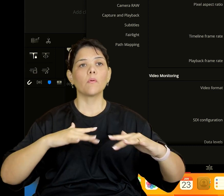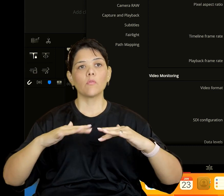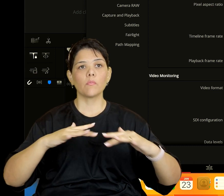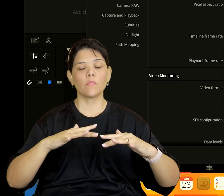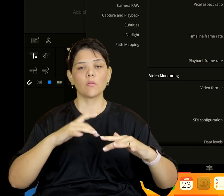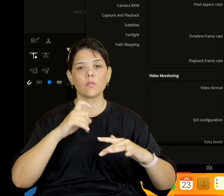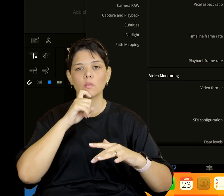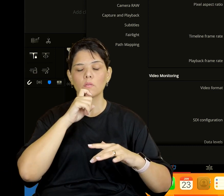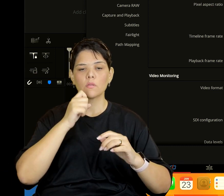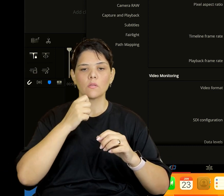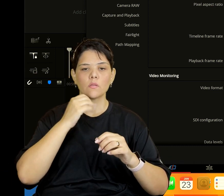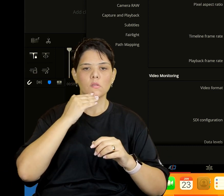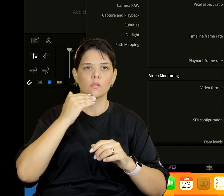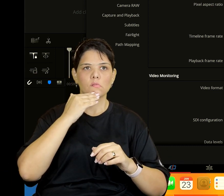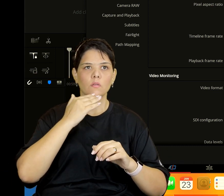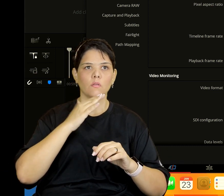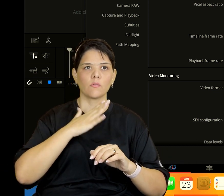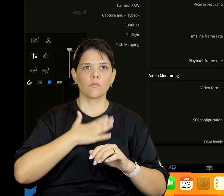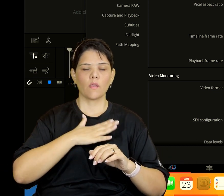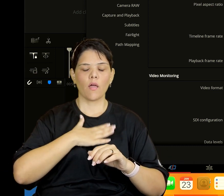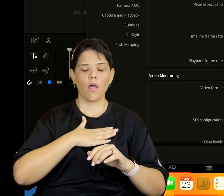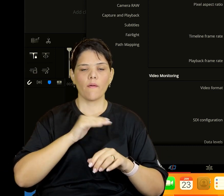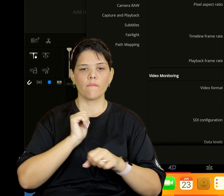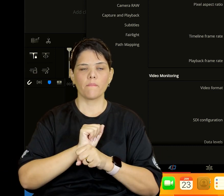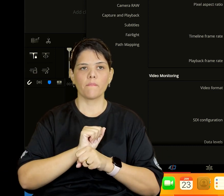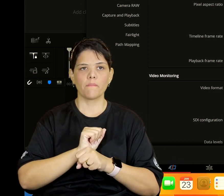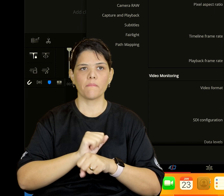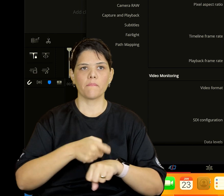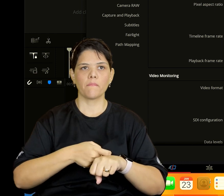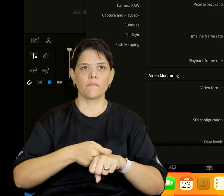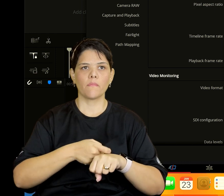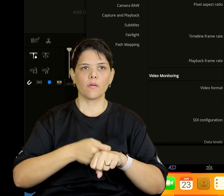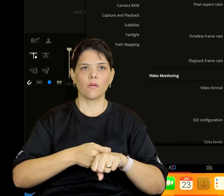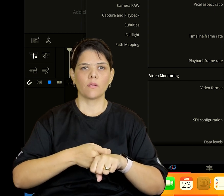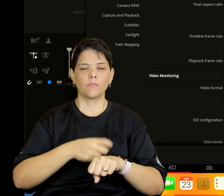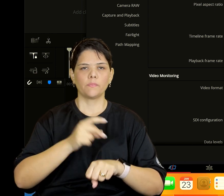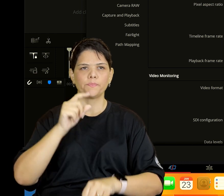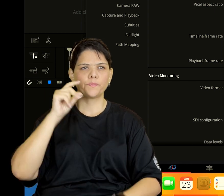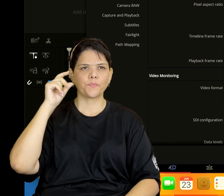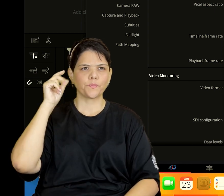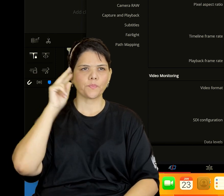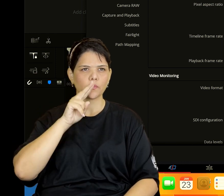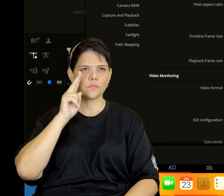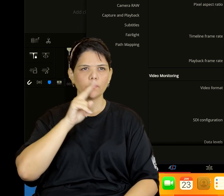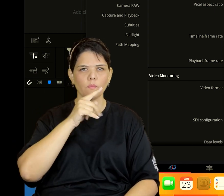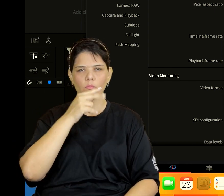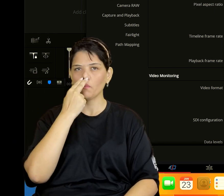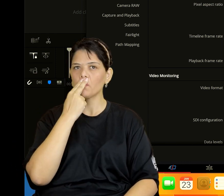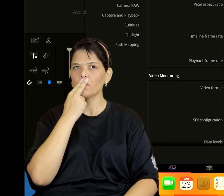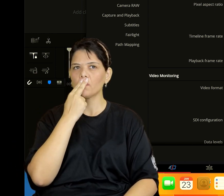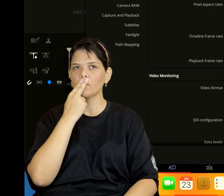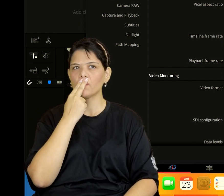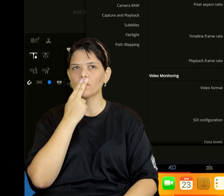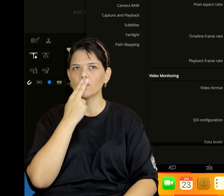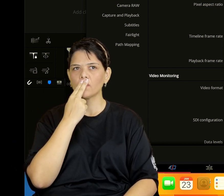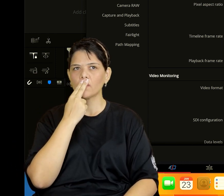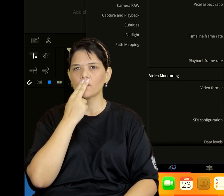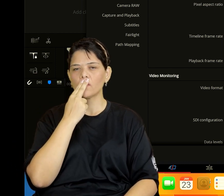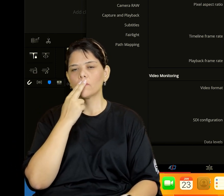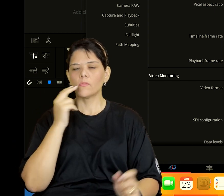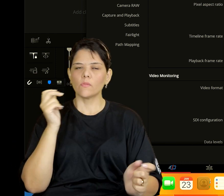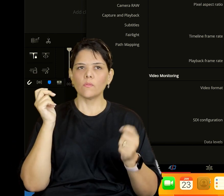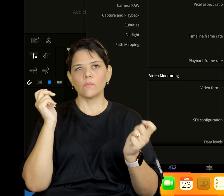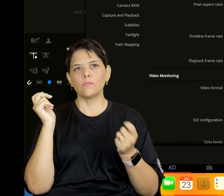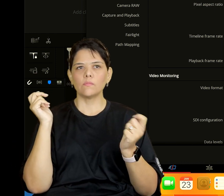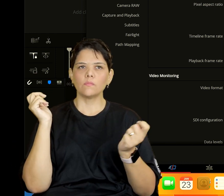travada. Então, não sei se vocês lembram aqueles filmes que a gente viu há muito tempo, sei lá, Charlie Chaplin. Então, vocês